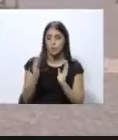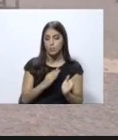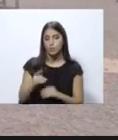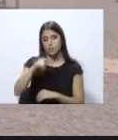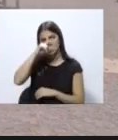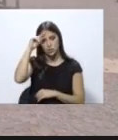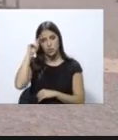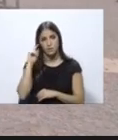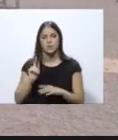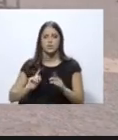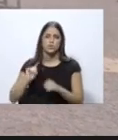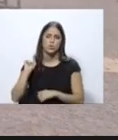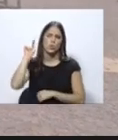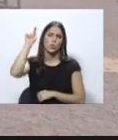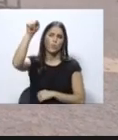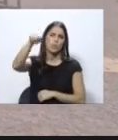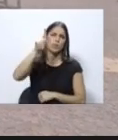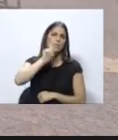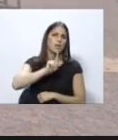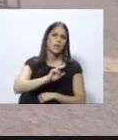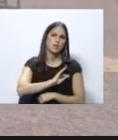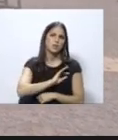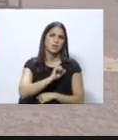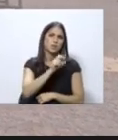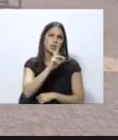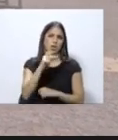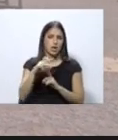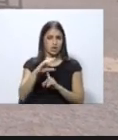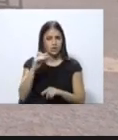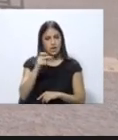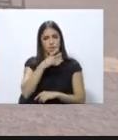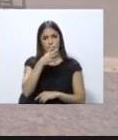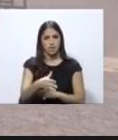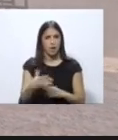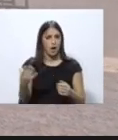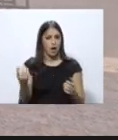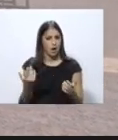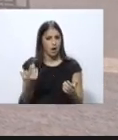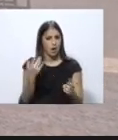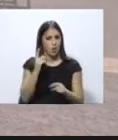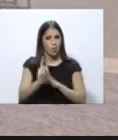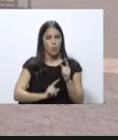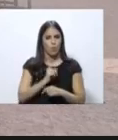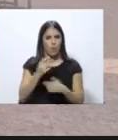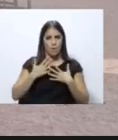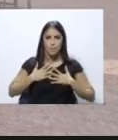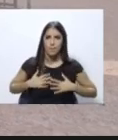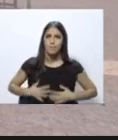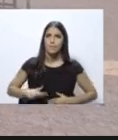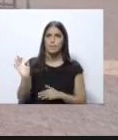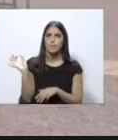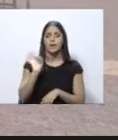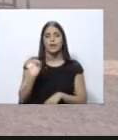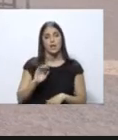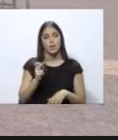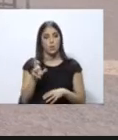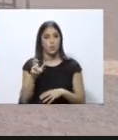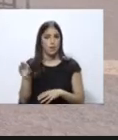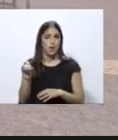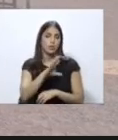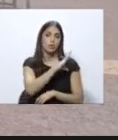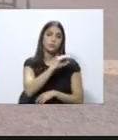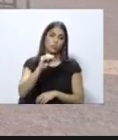mestre na subida para a Senhora da Graça levou o Amaro à camisola amarela e o